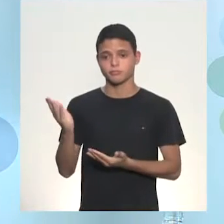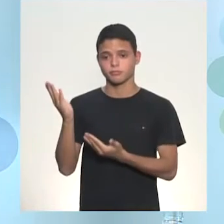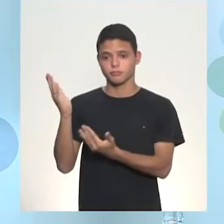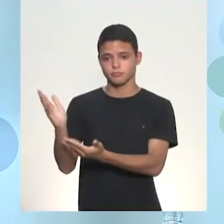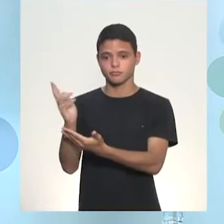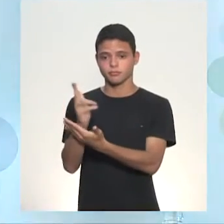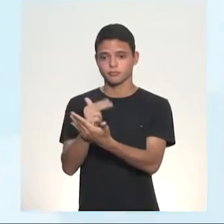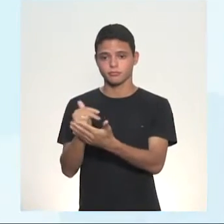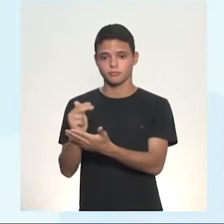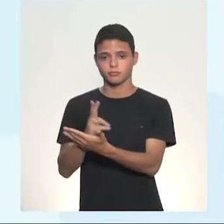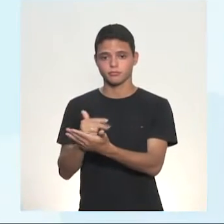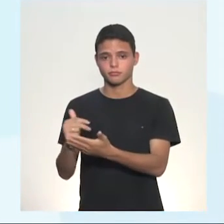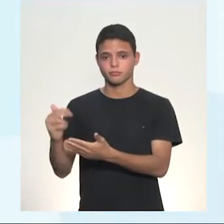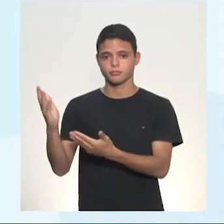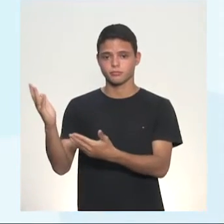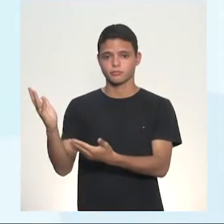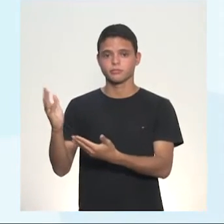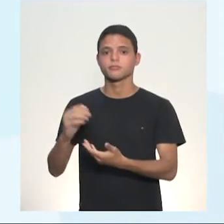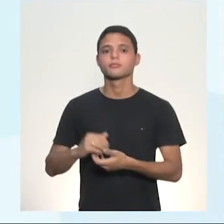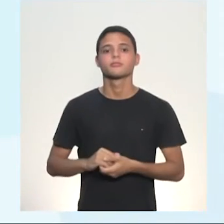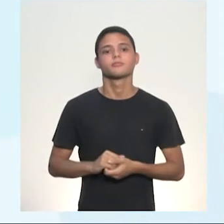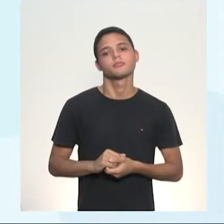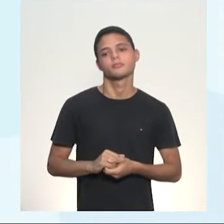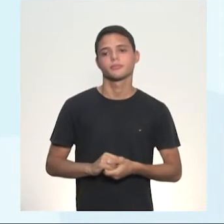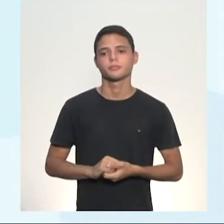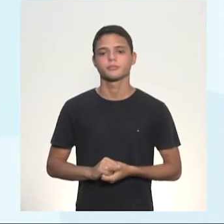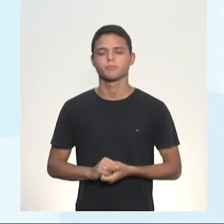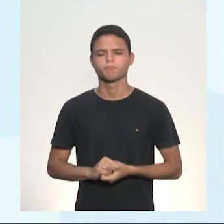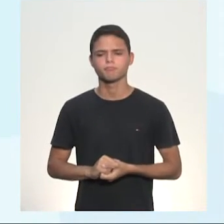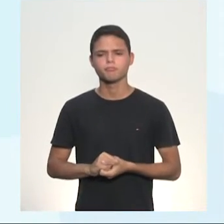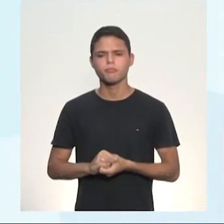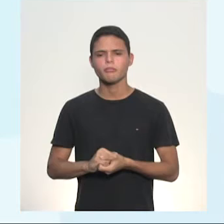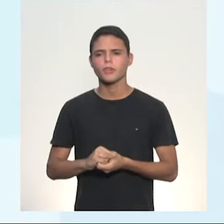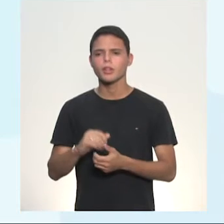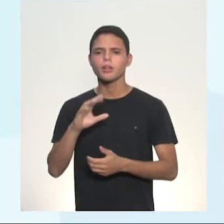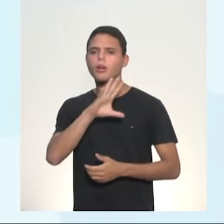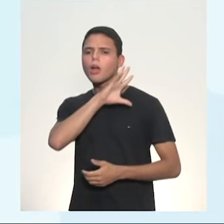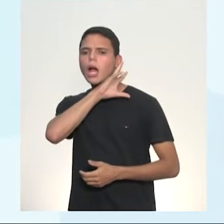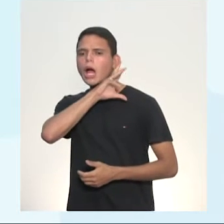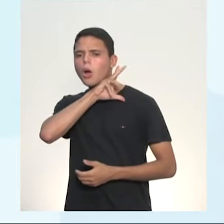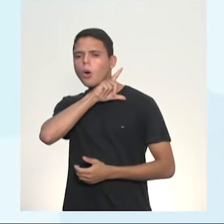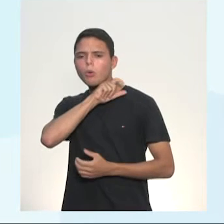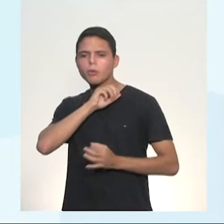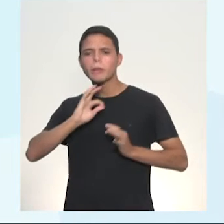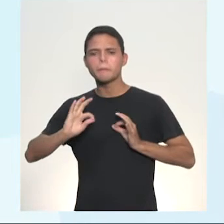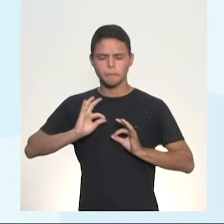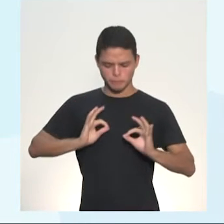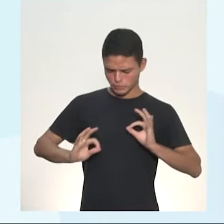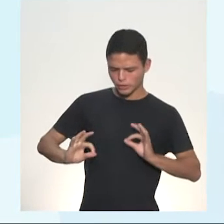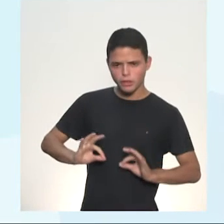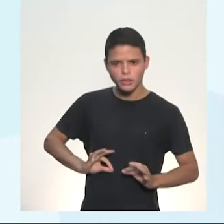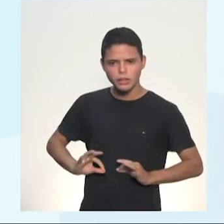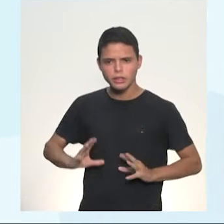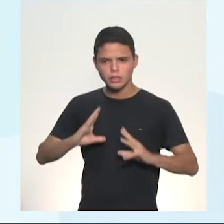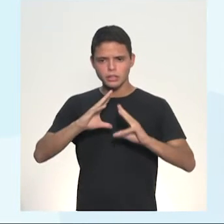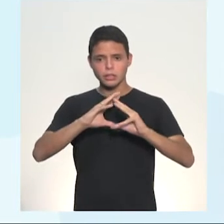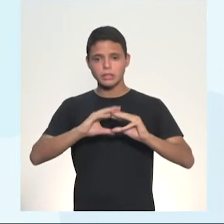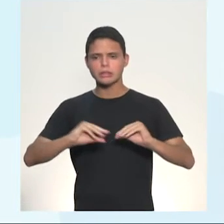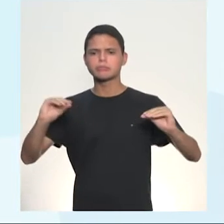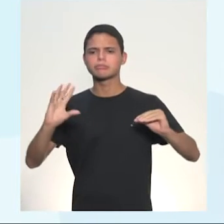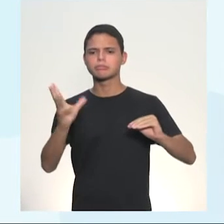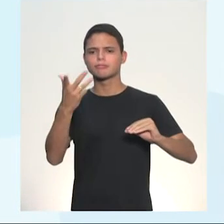cola também, aqui, ó, já passaram aqui a cola dela. Onça pintada. O que me afeta se a onça pintada desaparecer? Bom, se ela não